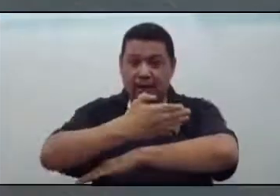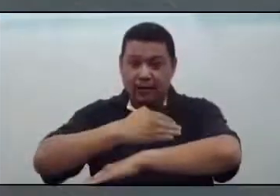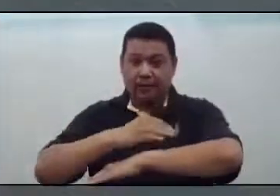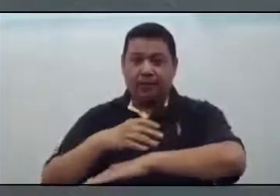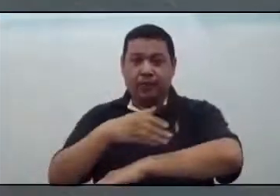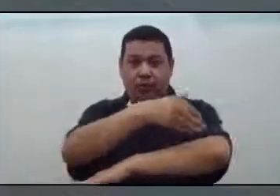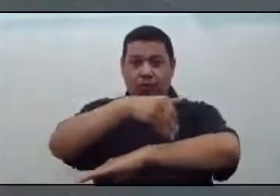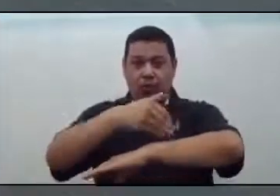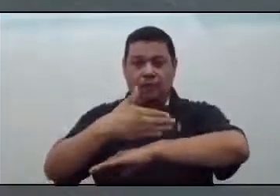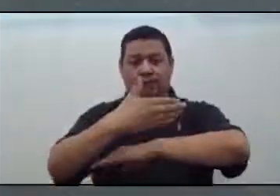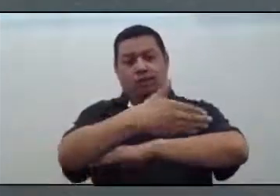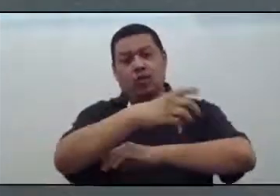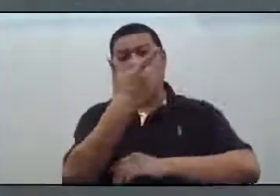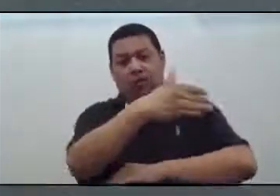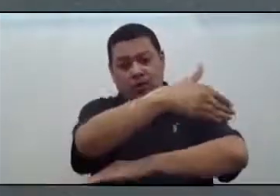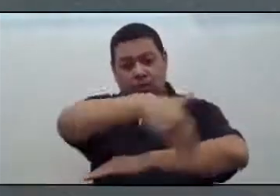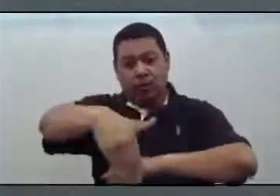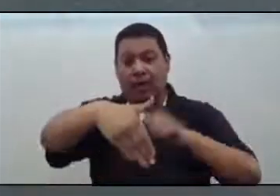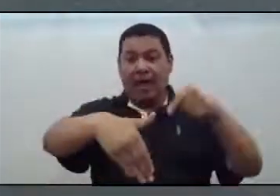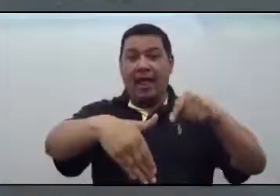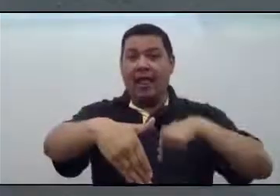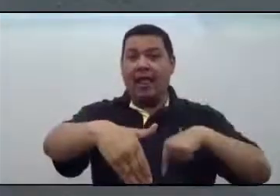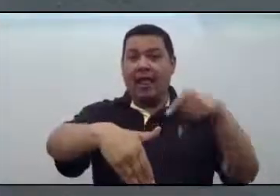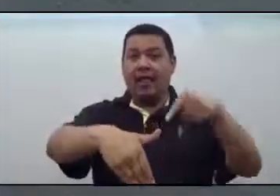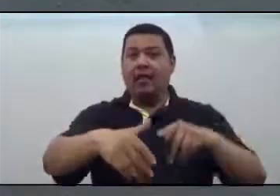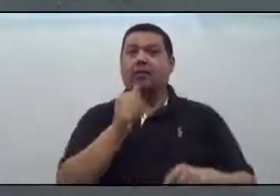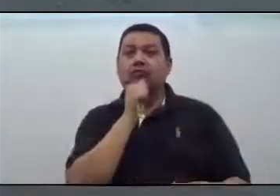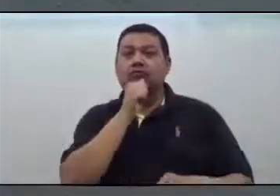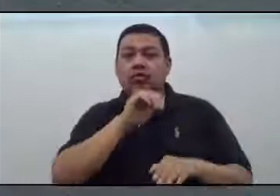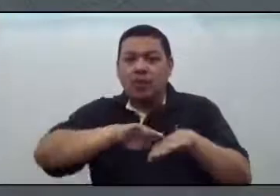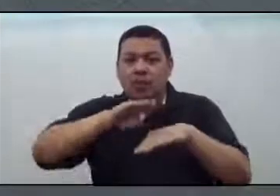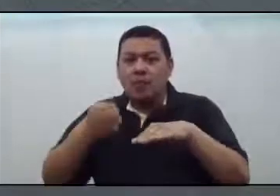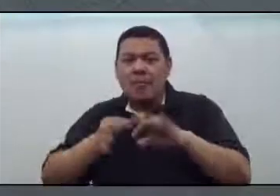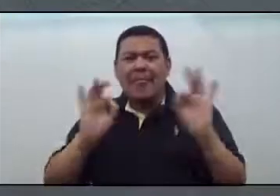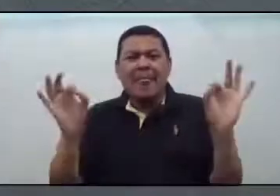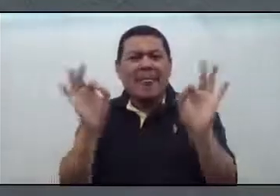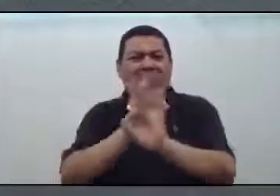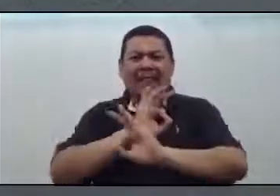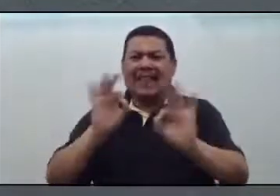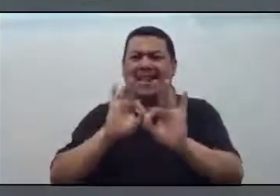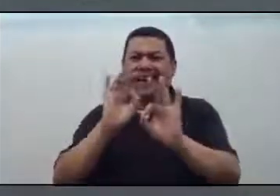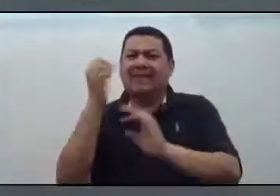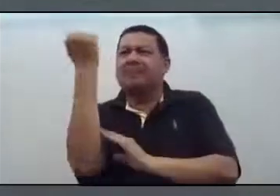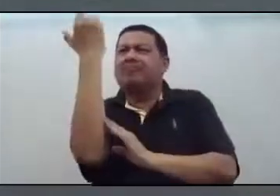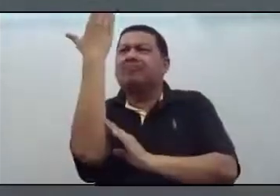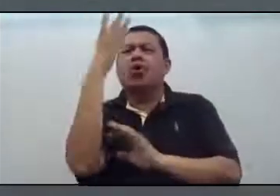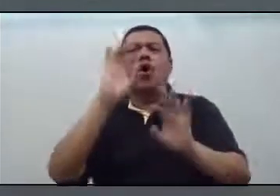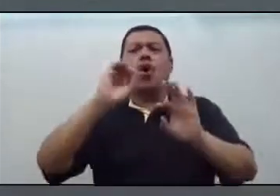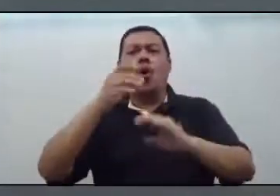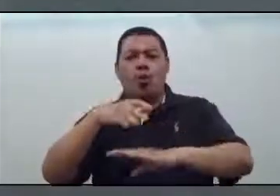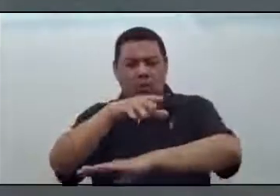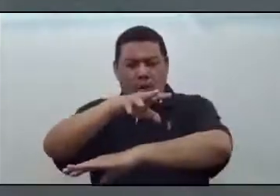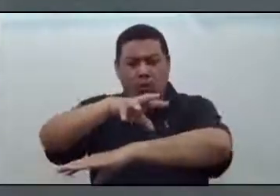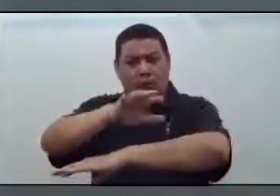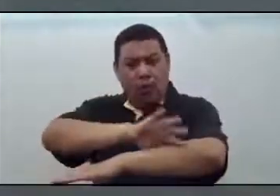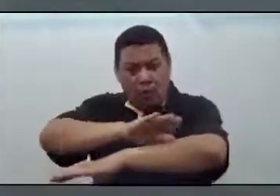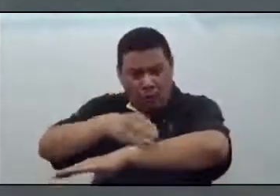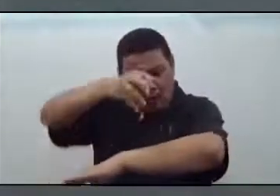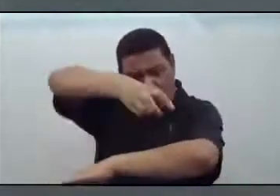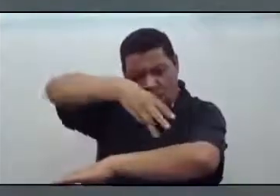à BR-364, não tem nenhum quebra-mola sinalizado, né, com aquela pintura para realmente